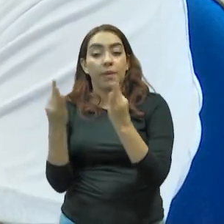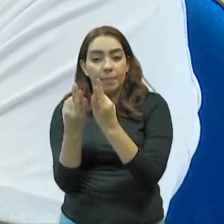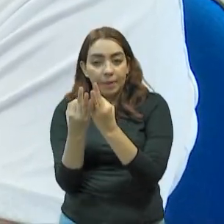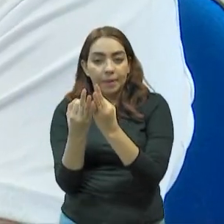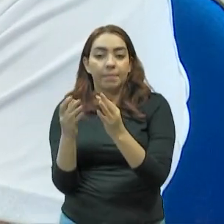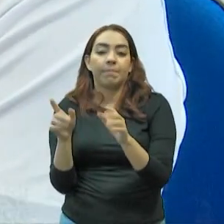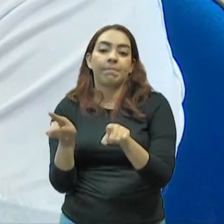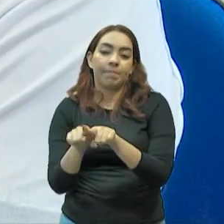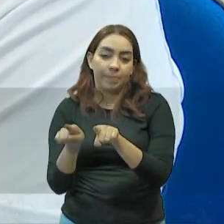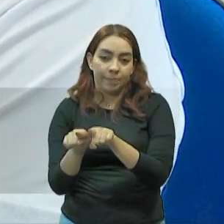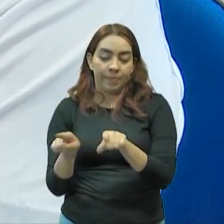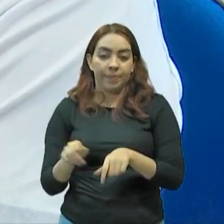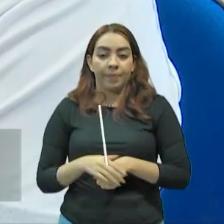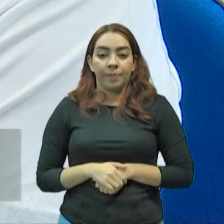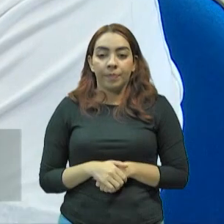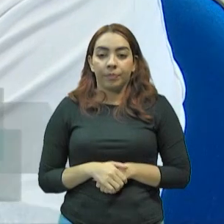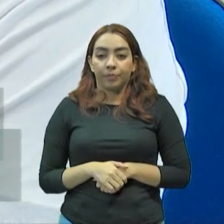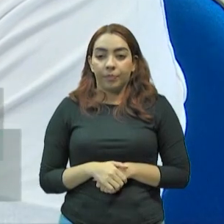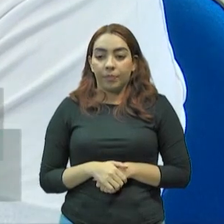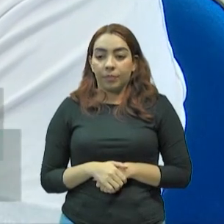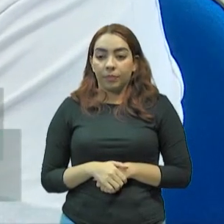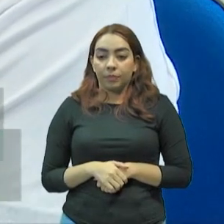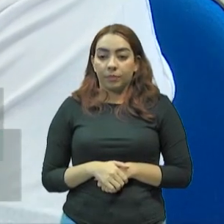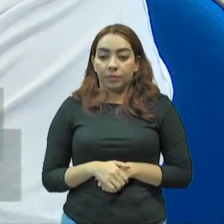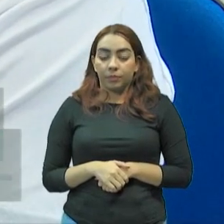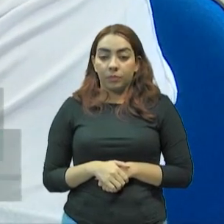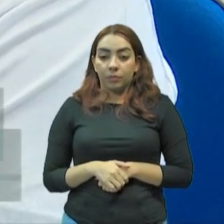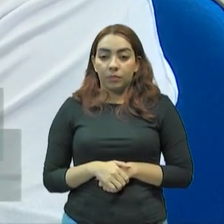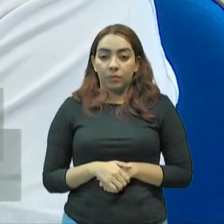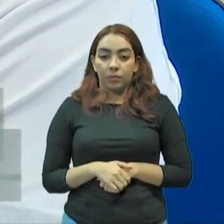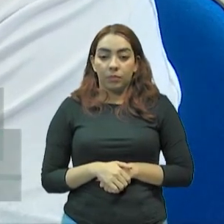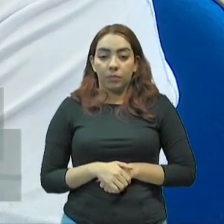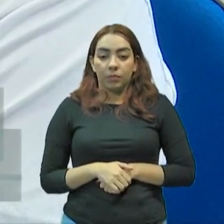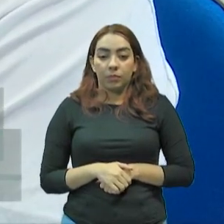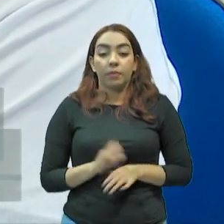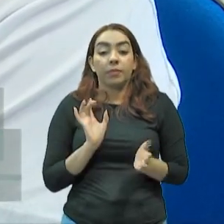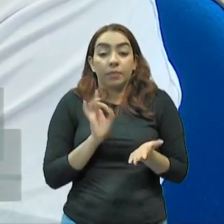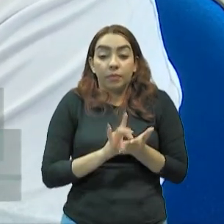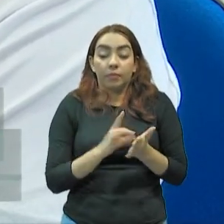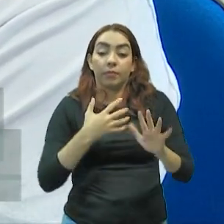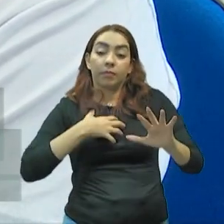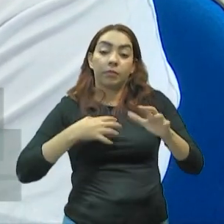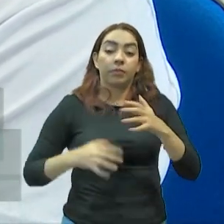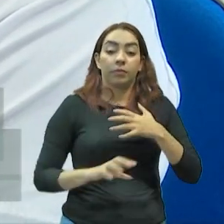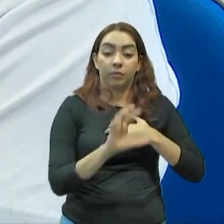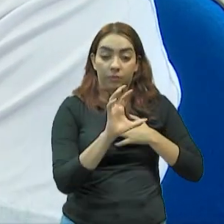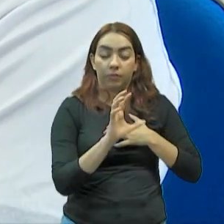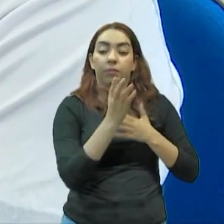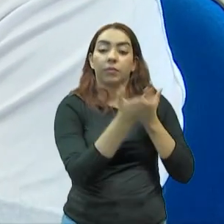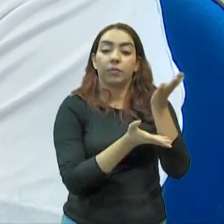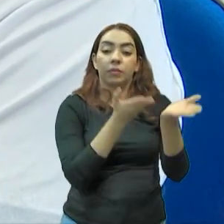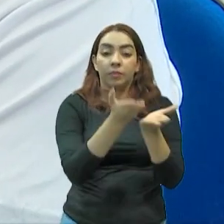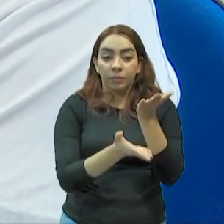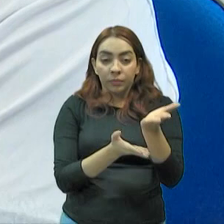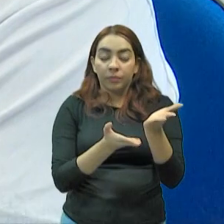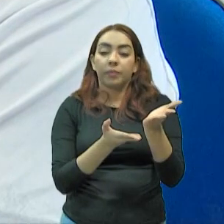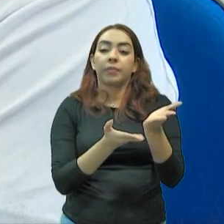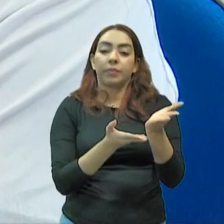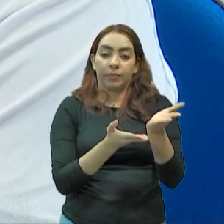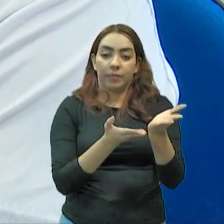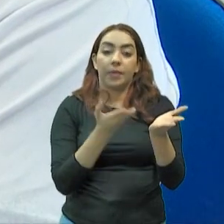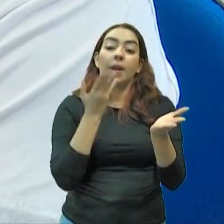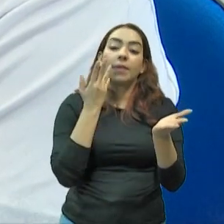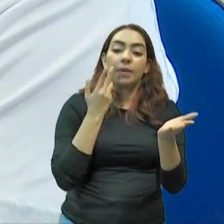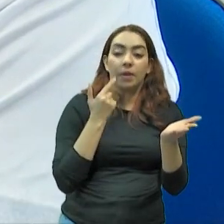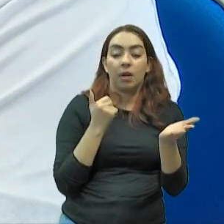para além desse acompanhamento que a gente faz de forma bem humanizada porque nós acolhemos também as famílias né todas as mães ou